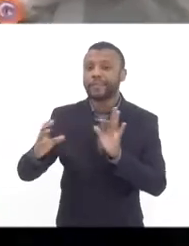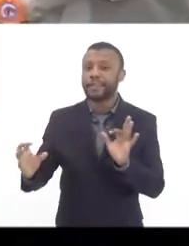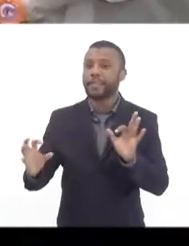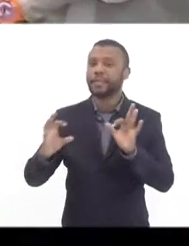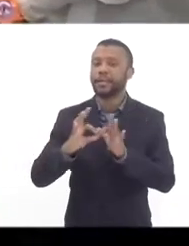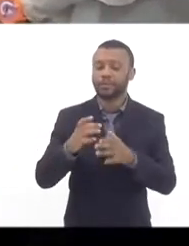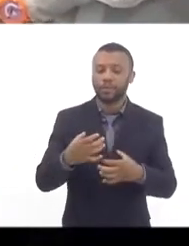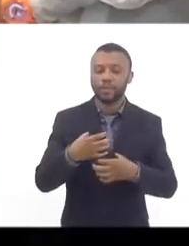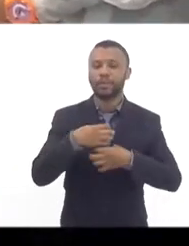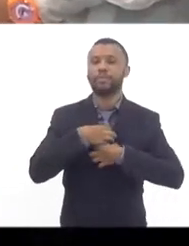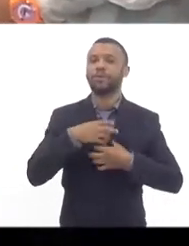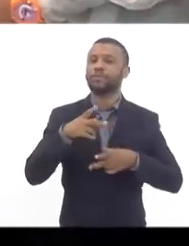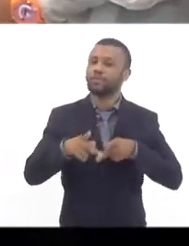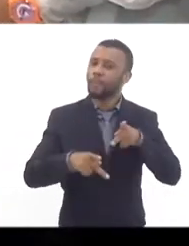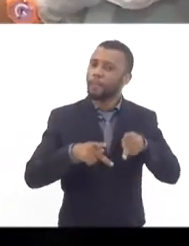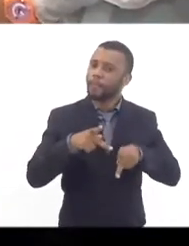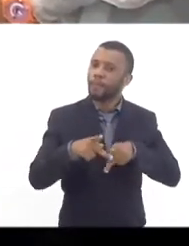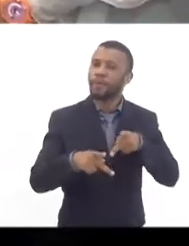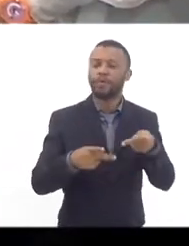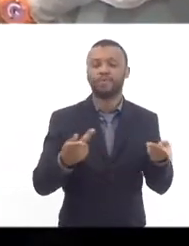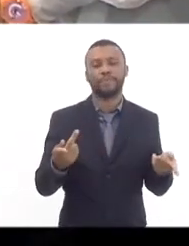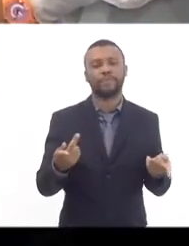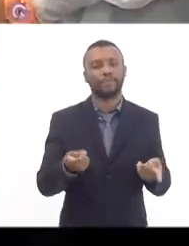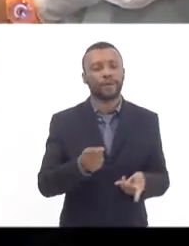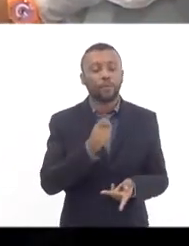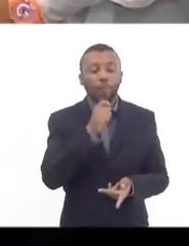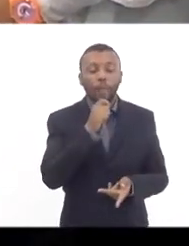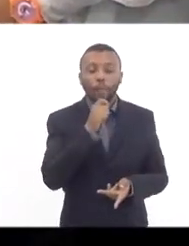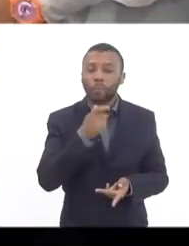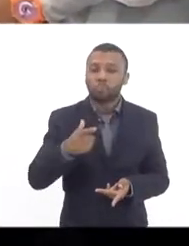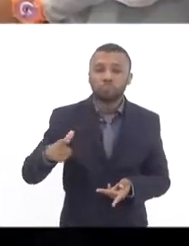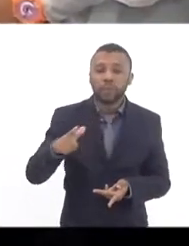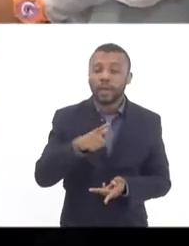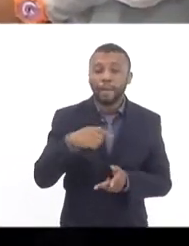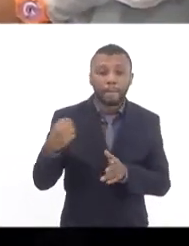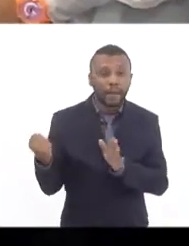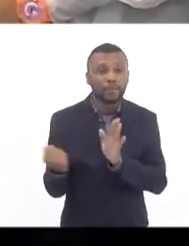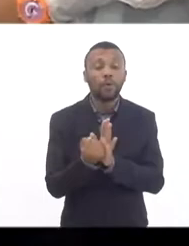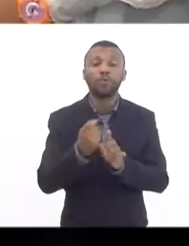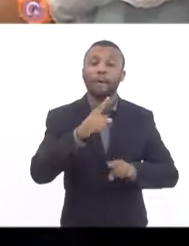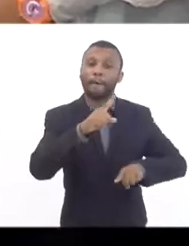povo. E não existe patrimônio material